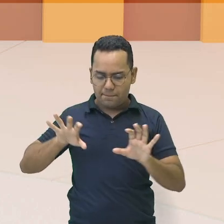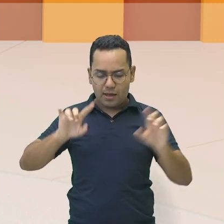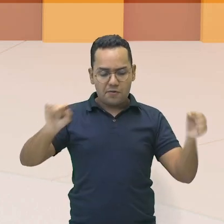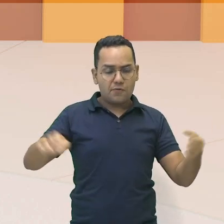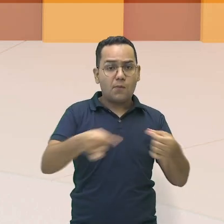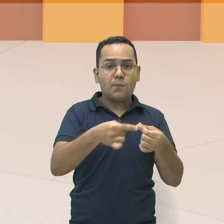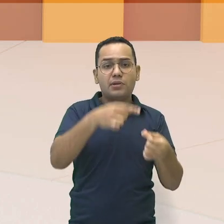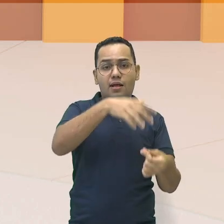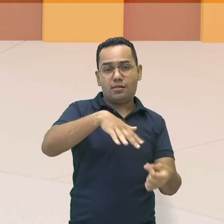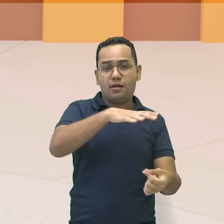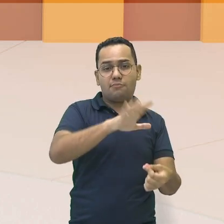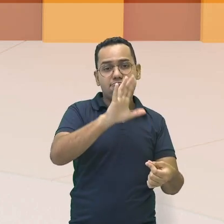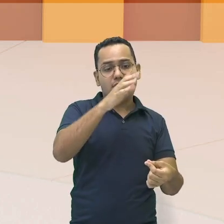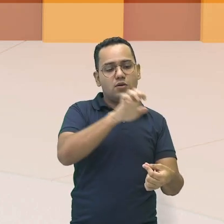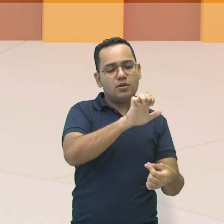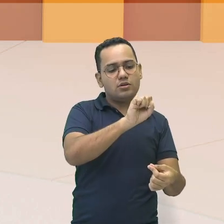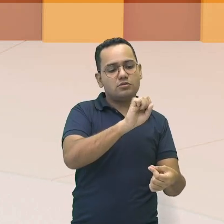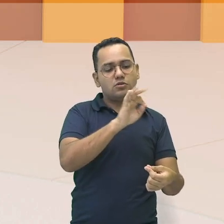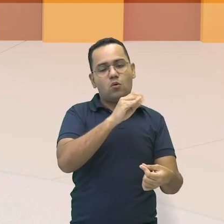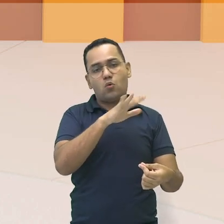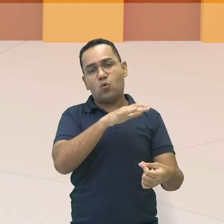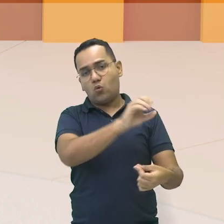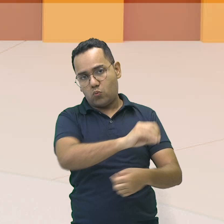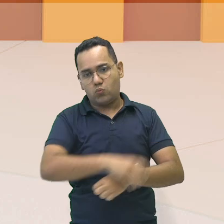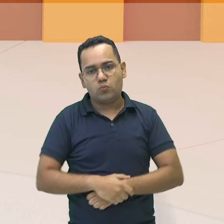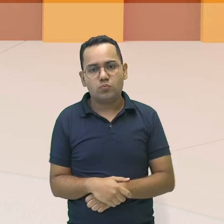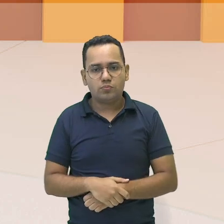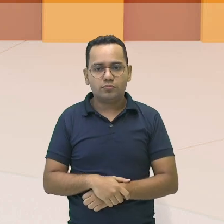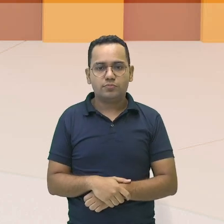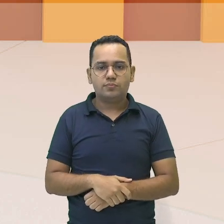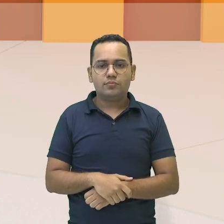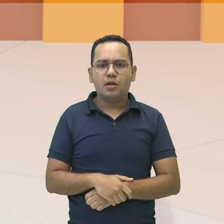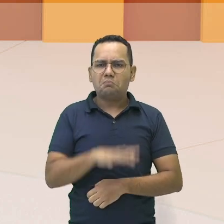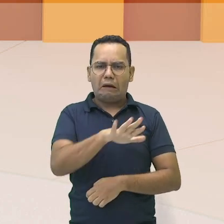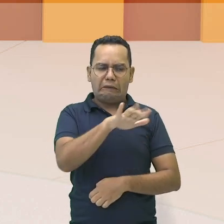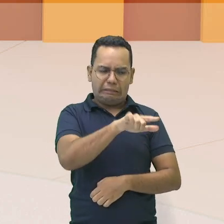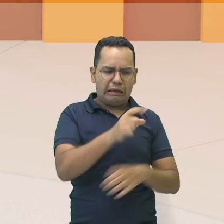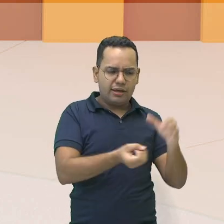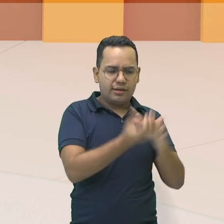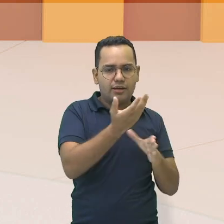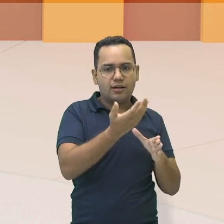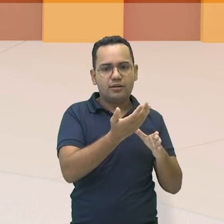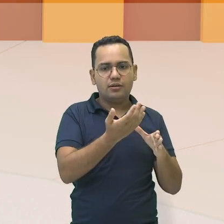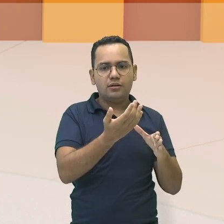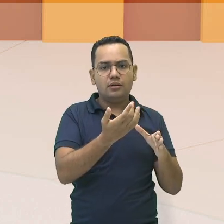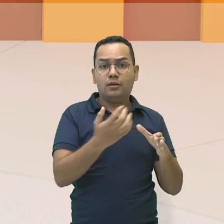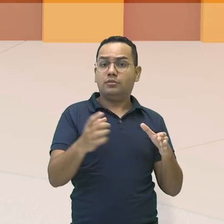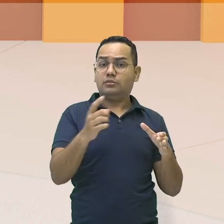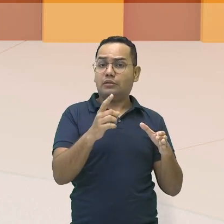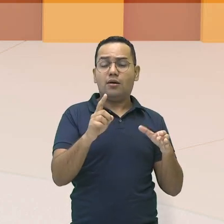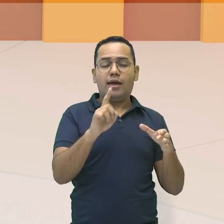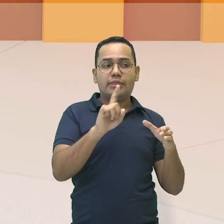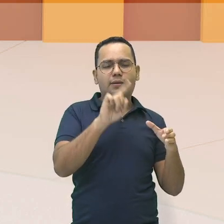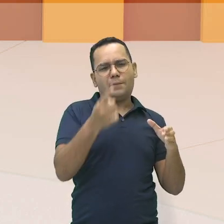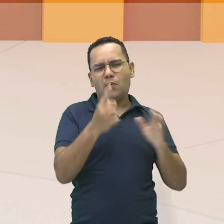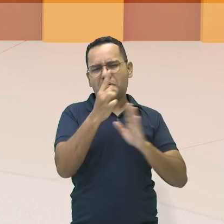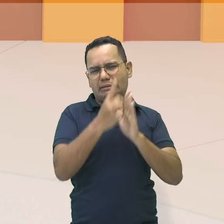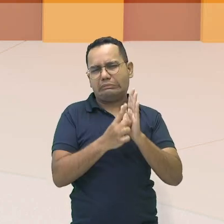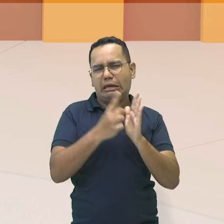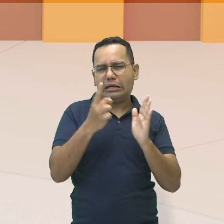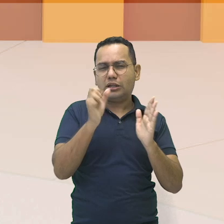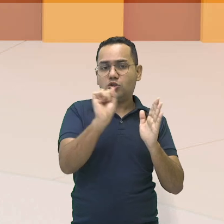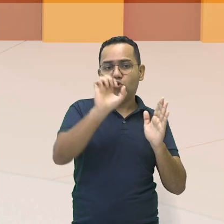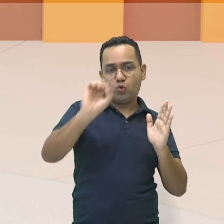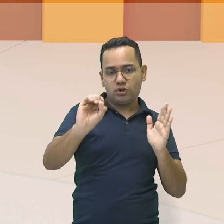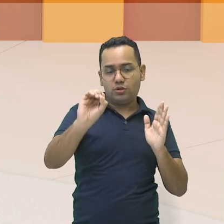ele começou a surgir. Ele não aparece na Conferência de Estocolmo especificamente, ele vai surgir lá na década de 80, certo? Mas